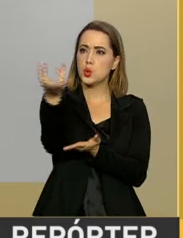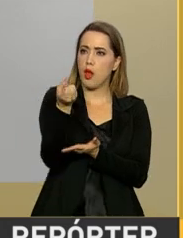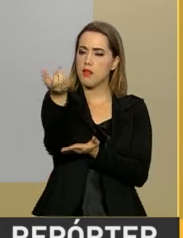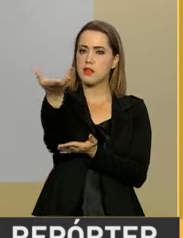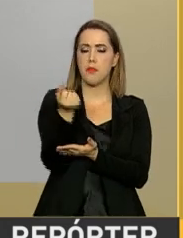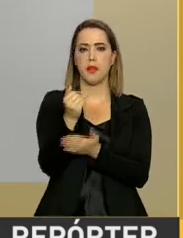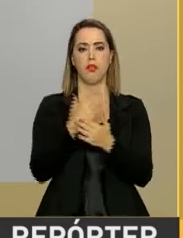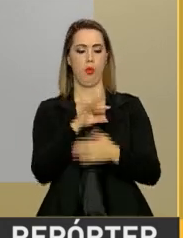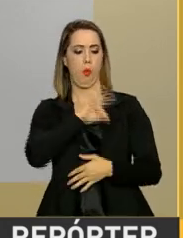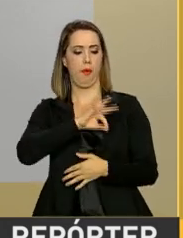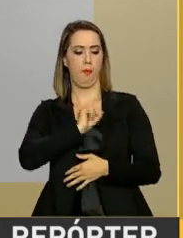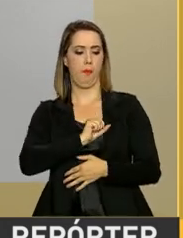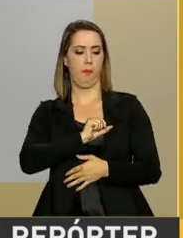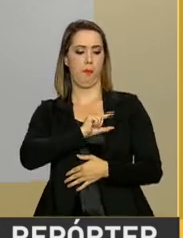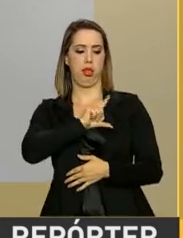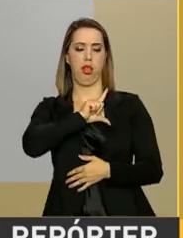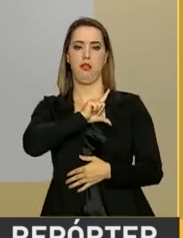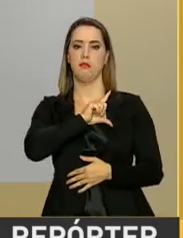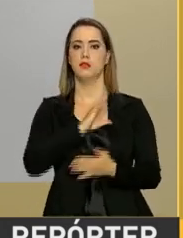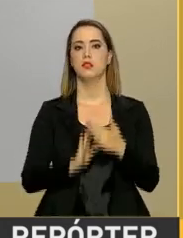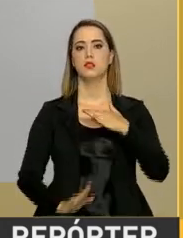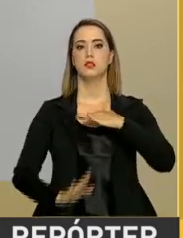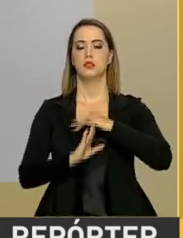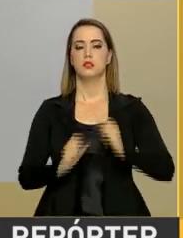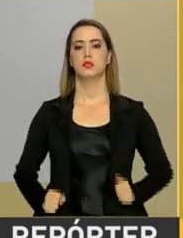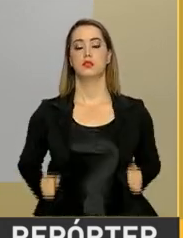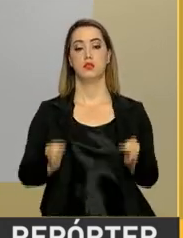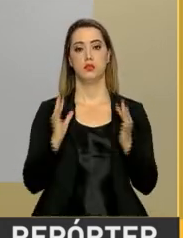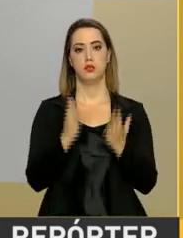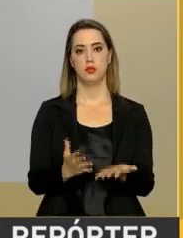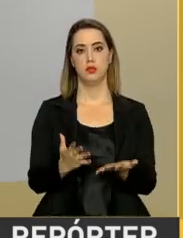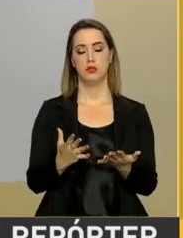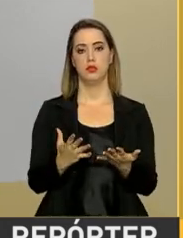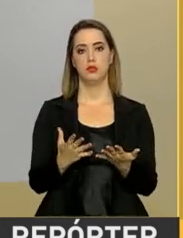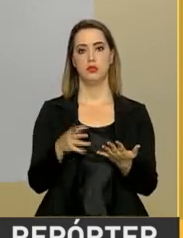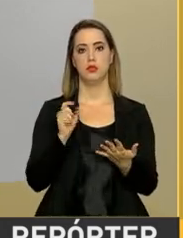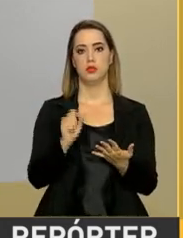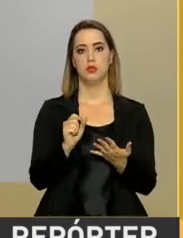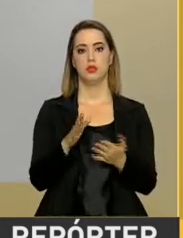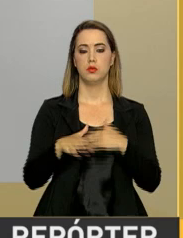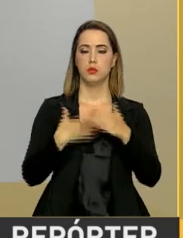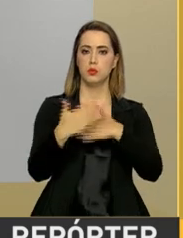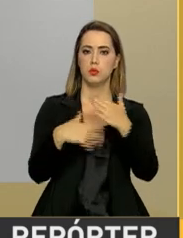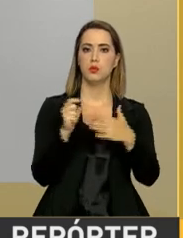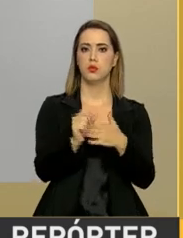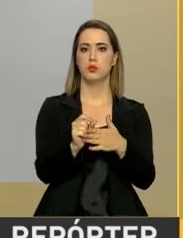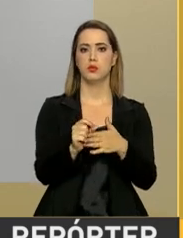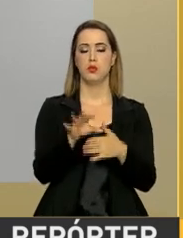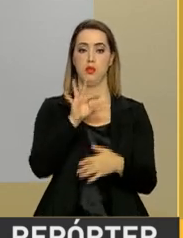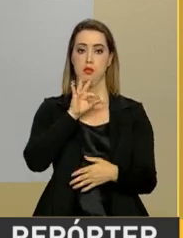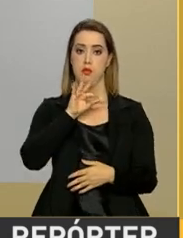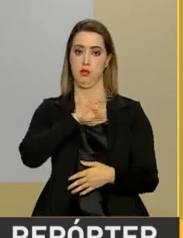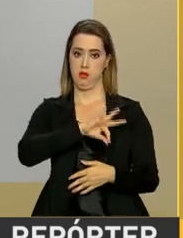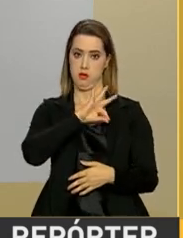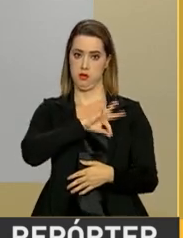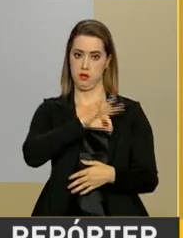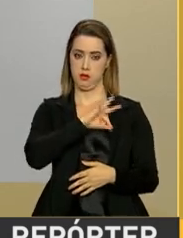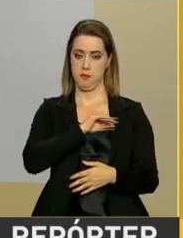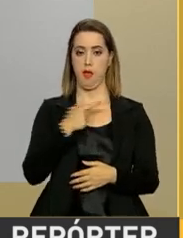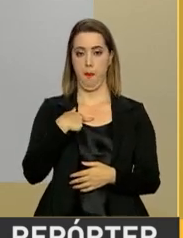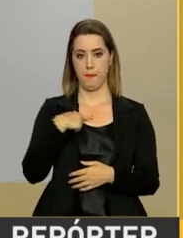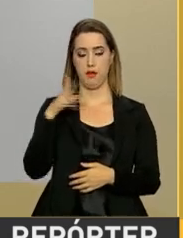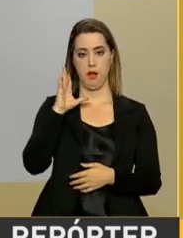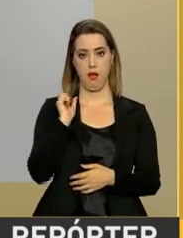acima do teto. É de caráter pessoal e revogável. Eu vou vou receber a minha